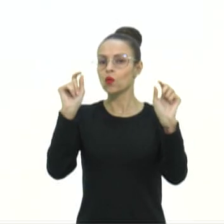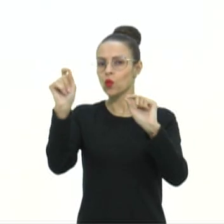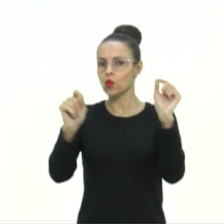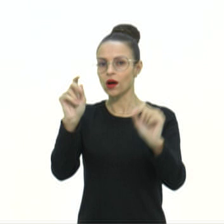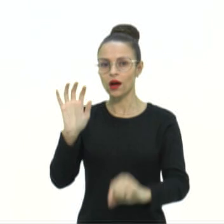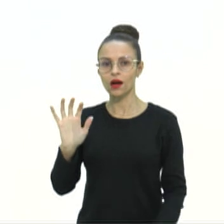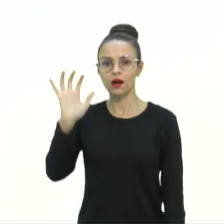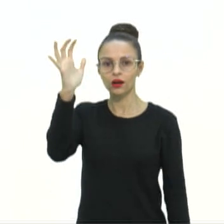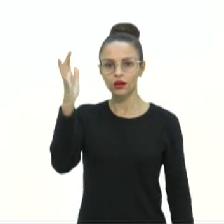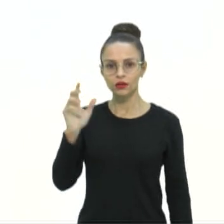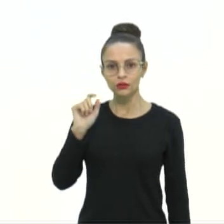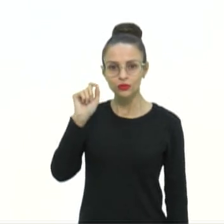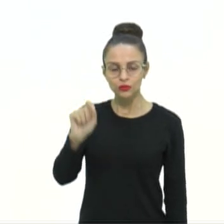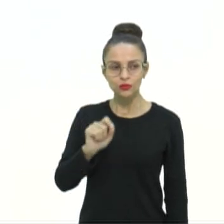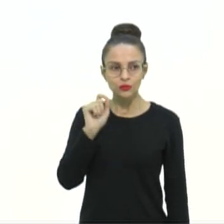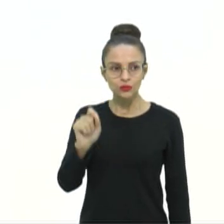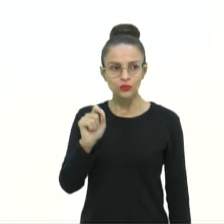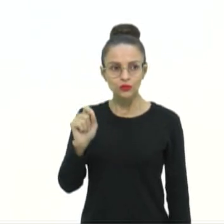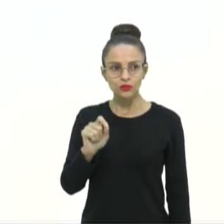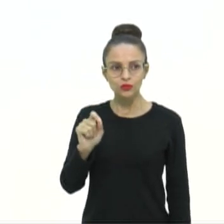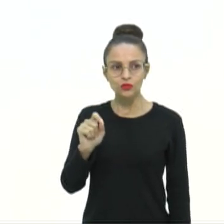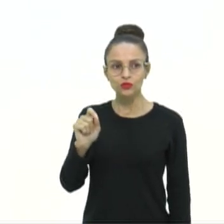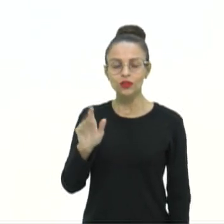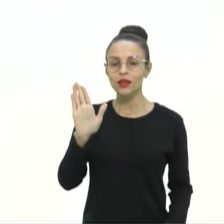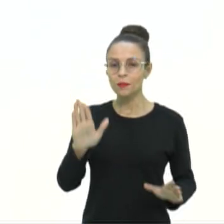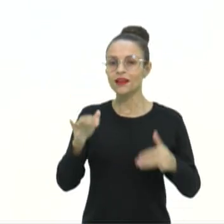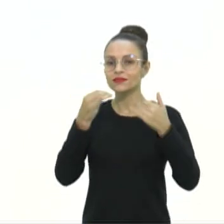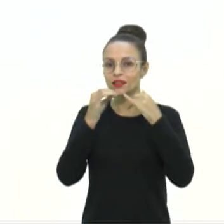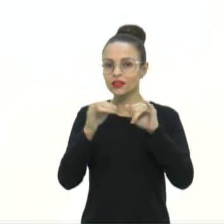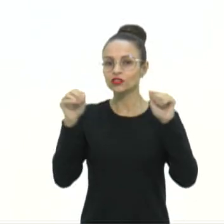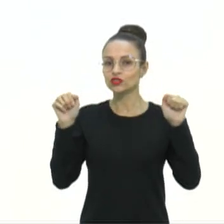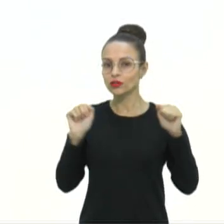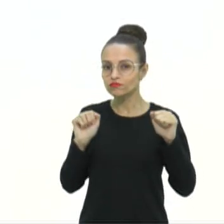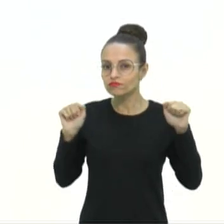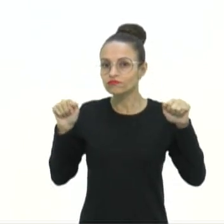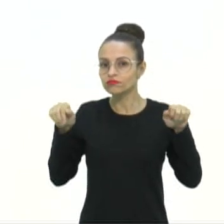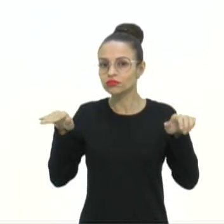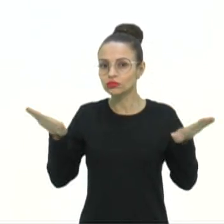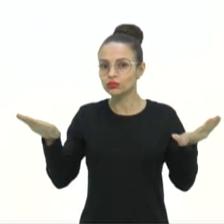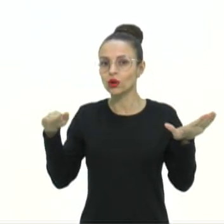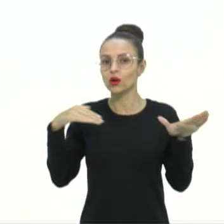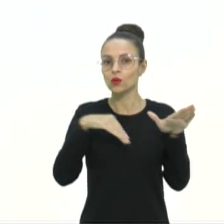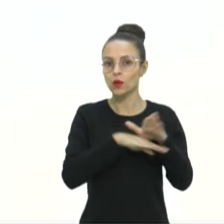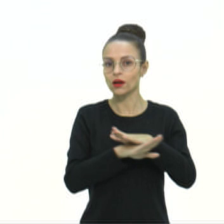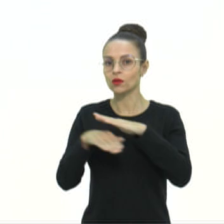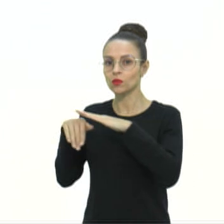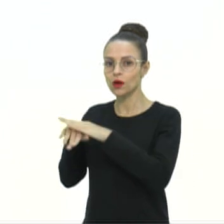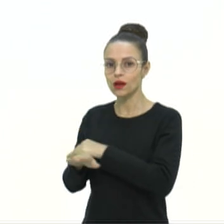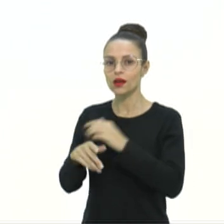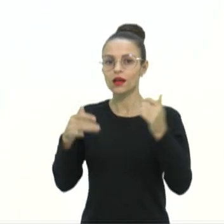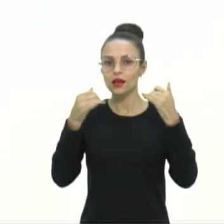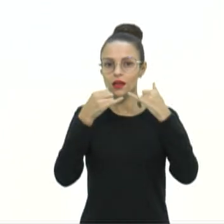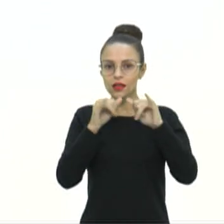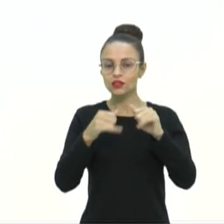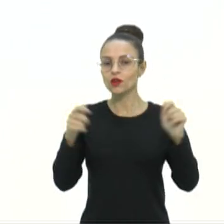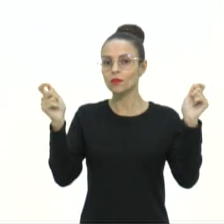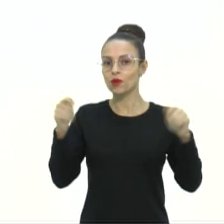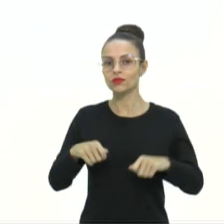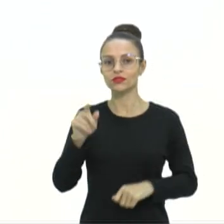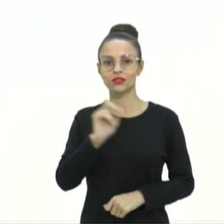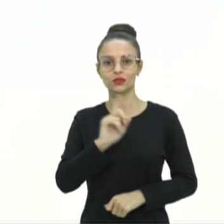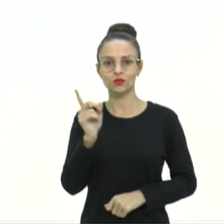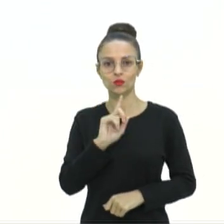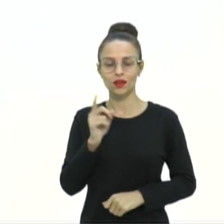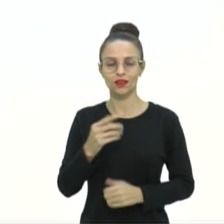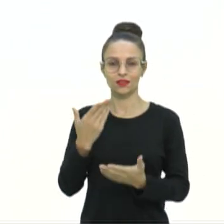fez aqui? Ele armazenou essa energia, certo? Em forma de uma energia potencial, certo? Não é aquela energia potencial